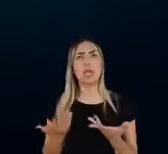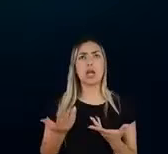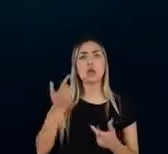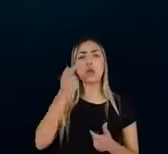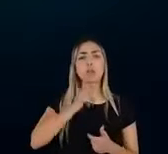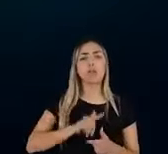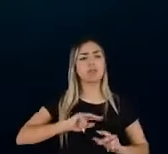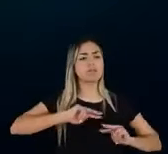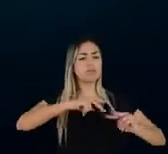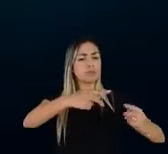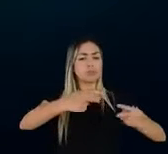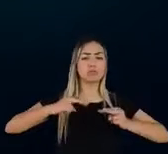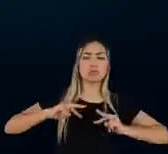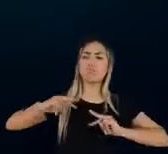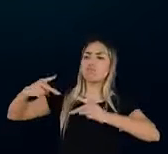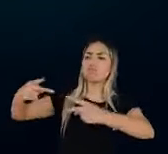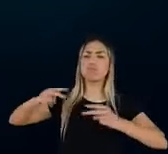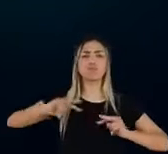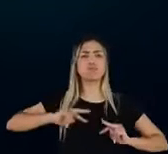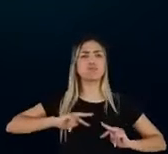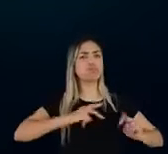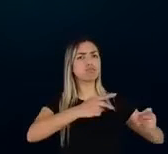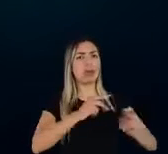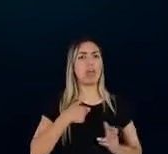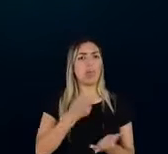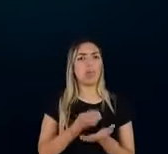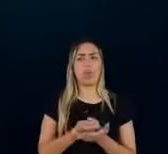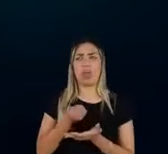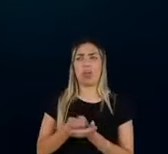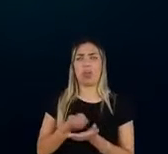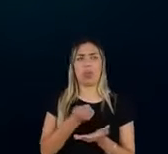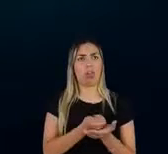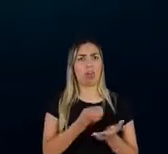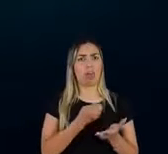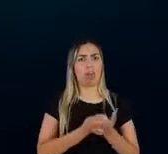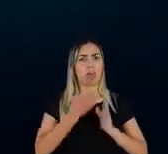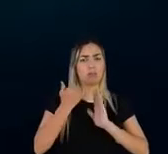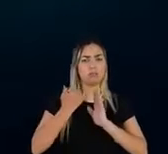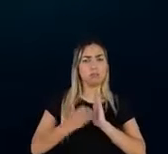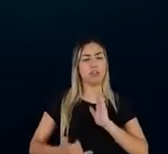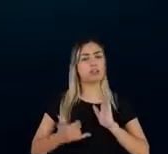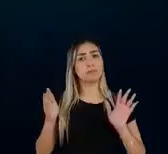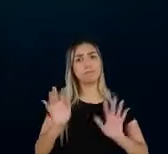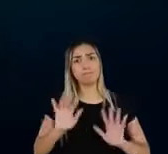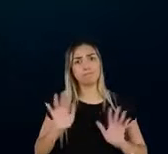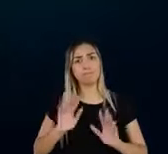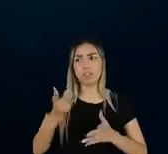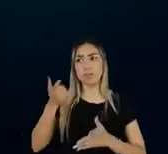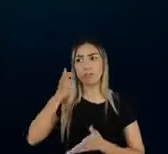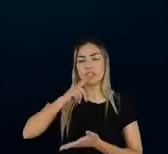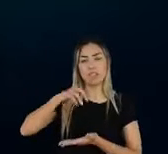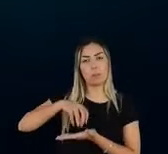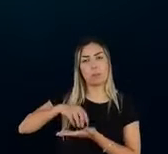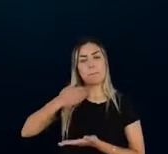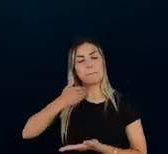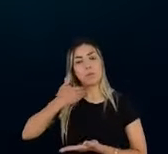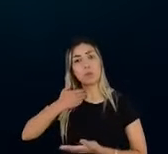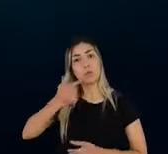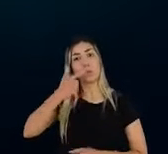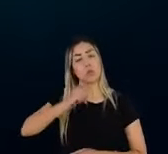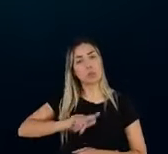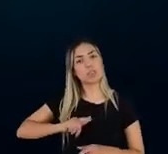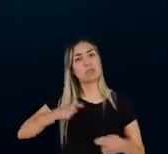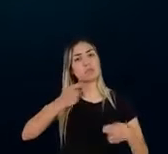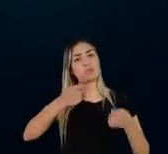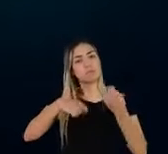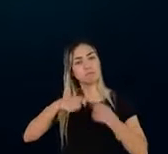transacionar a sair do dinheiro né Que você sem custo para o cliente final né e sim o banco central conseguiu fazer isso não sozinho né se